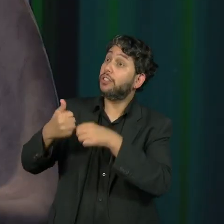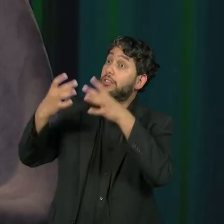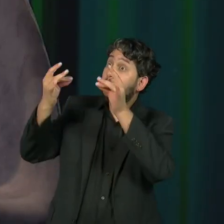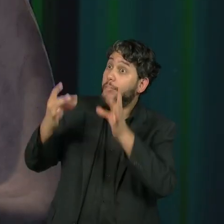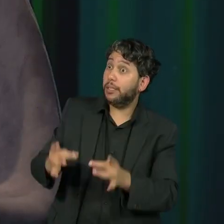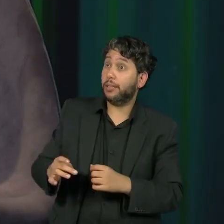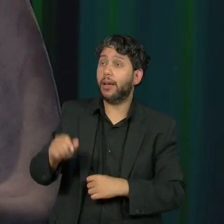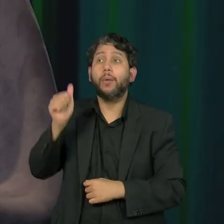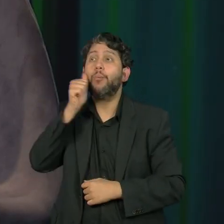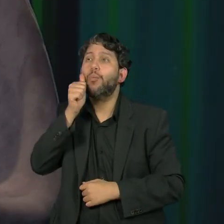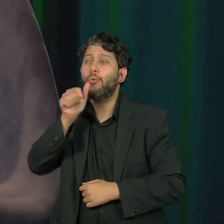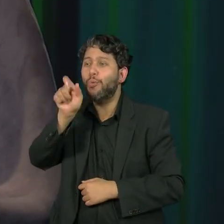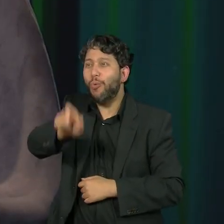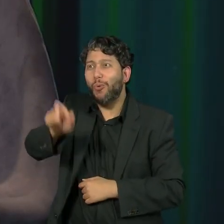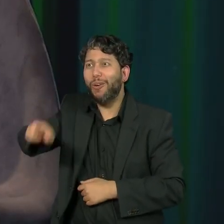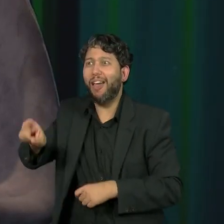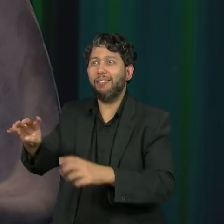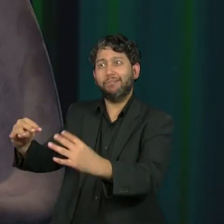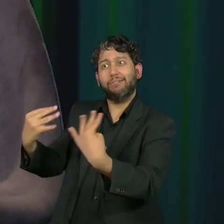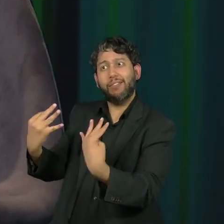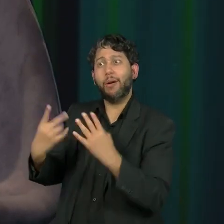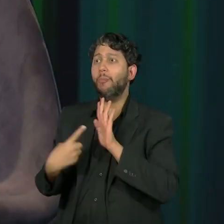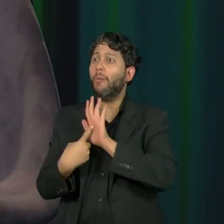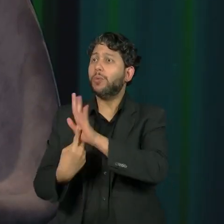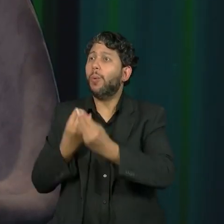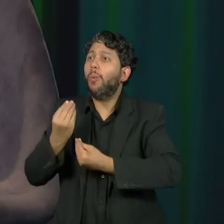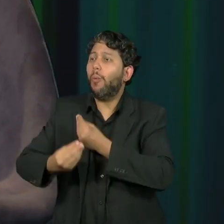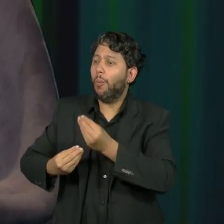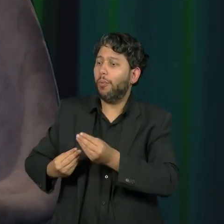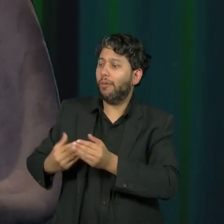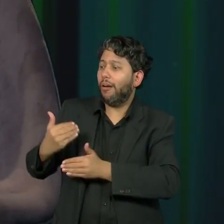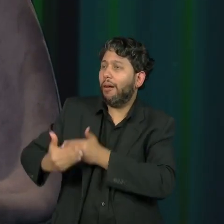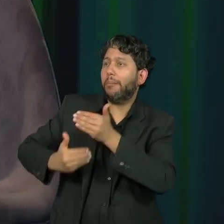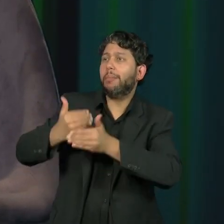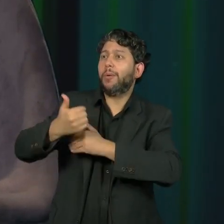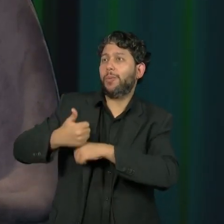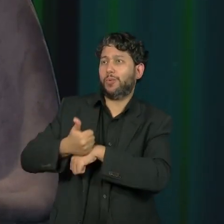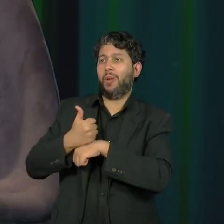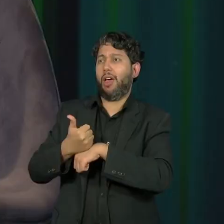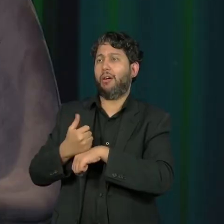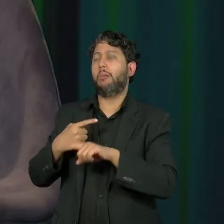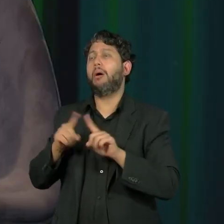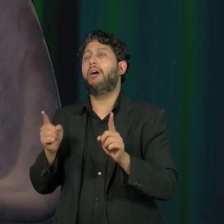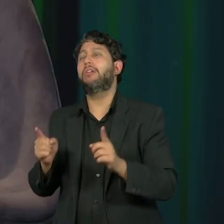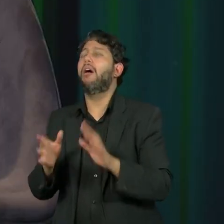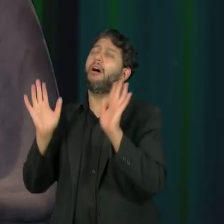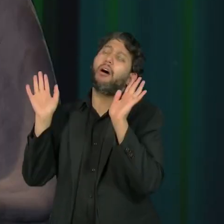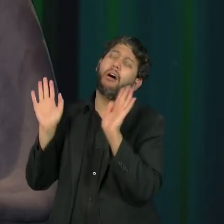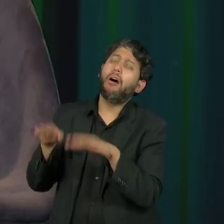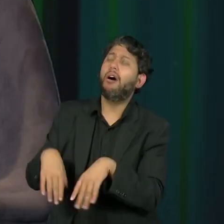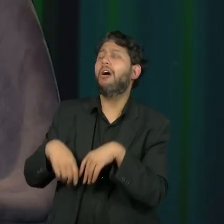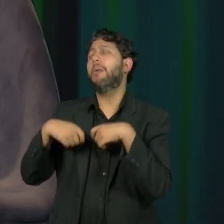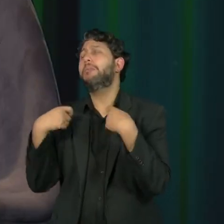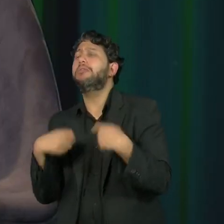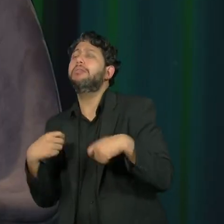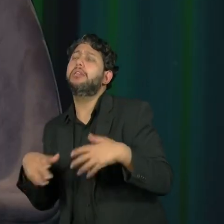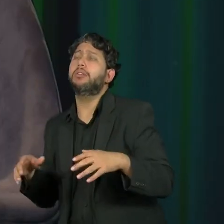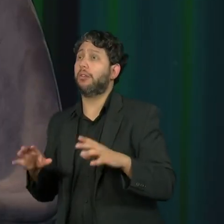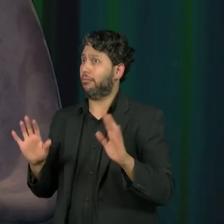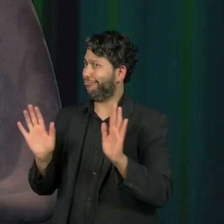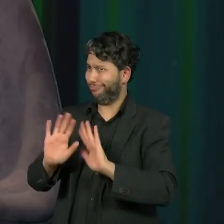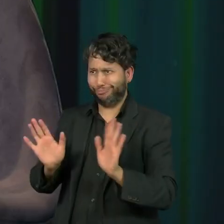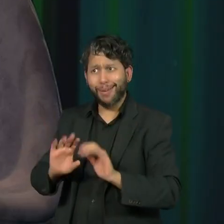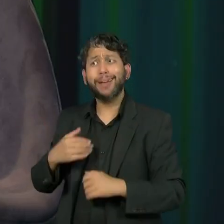para mulheres sobre trajetória profissional de uma forma não romantizada, porque a gente sabe que a nossa carreira ela não